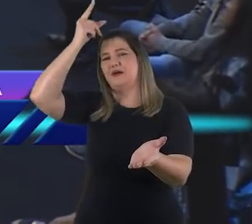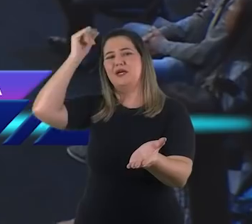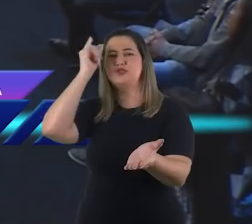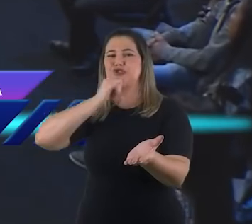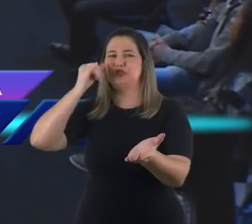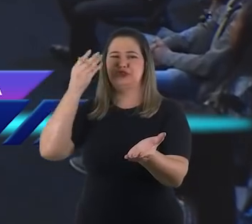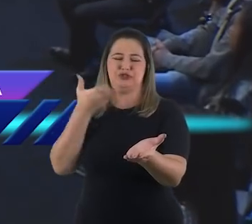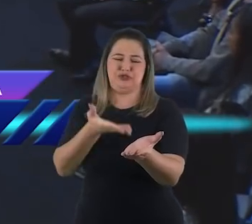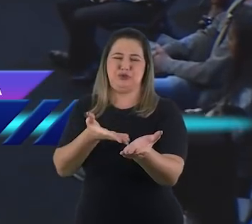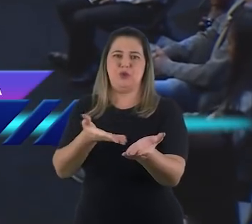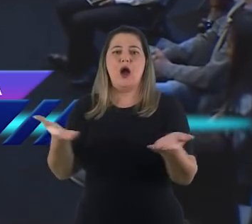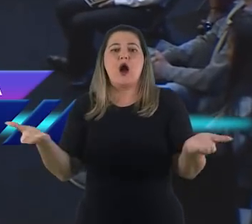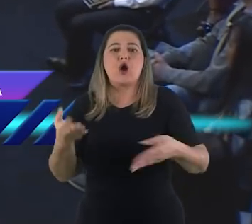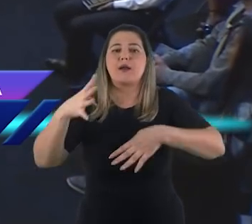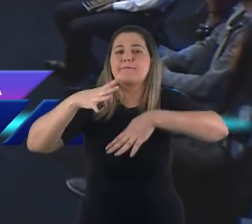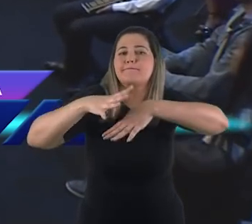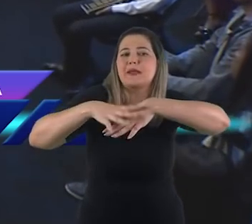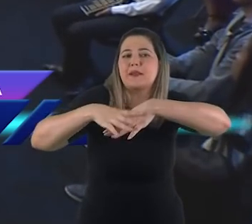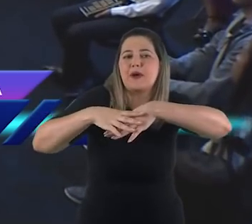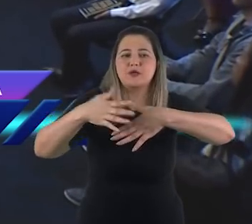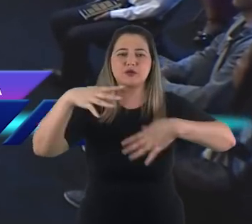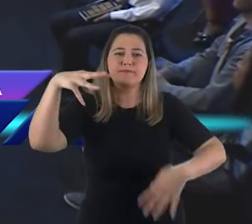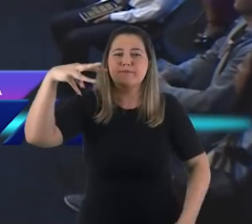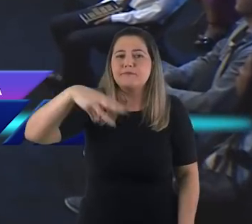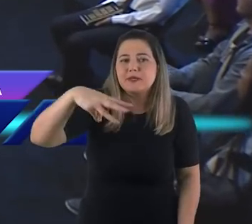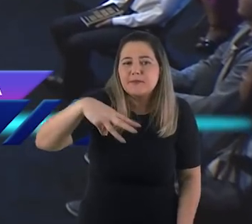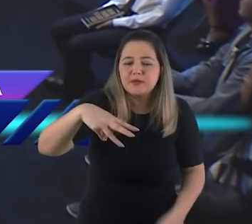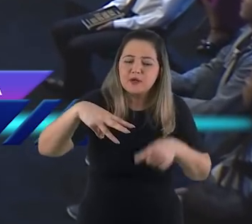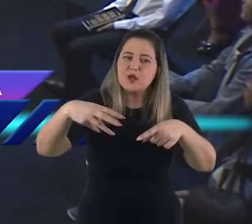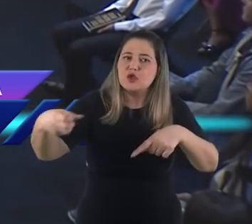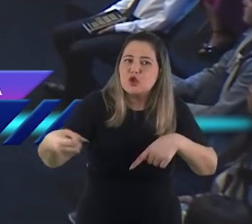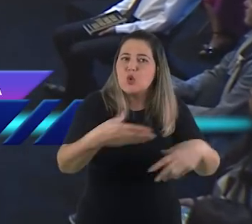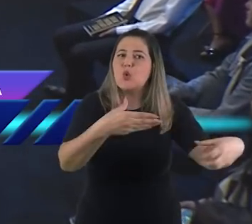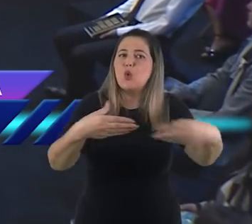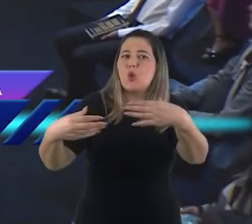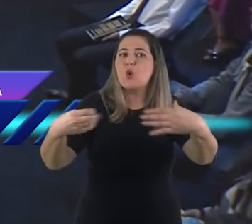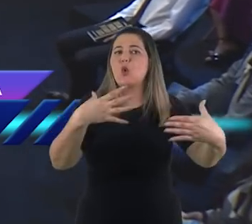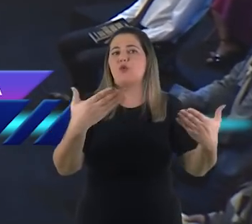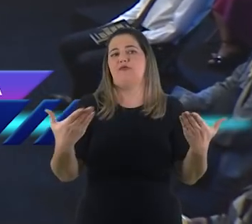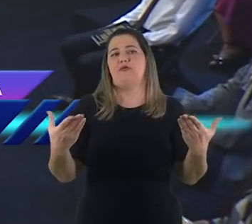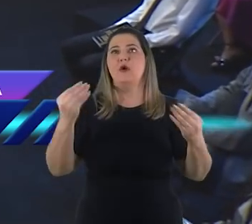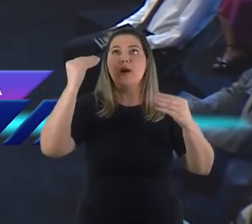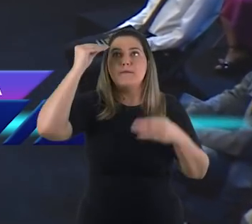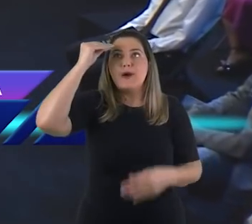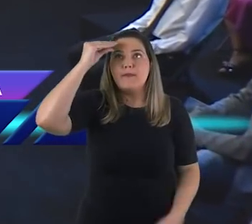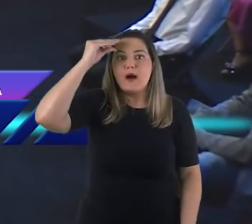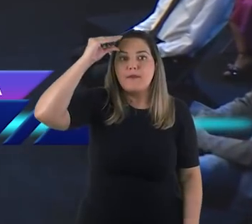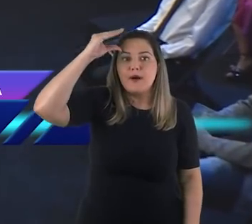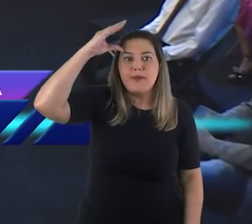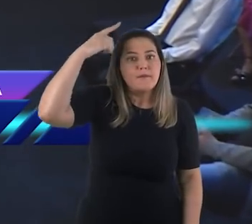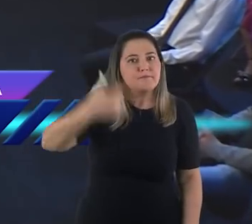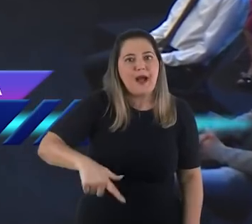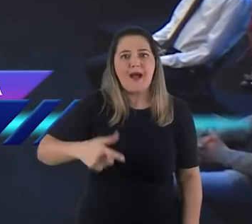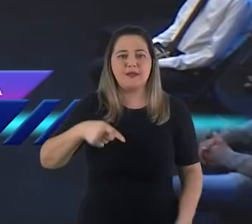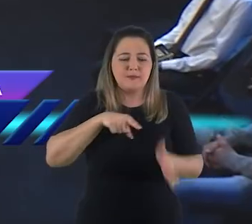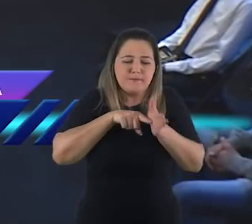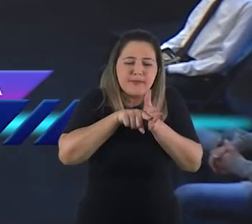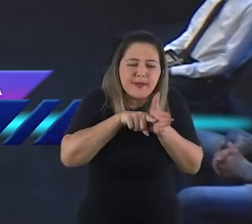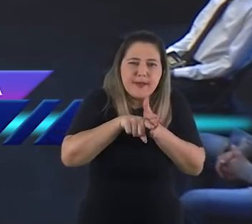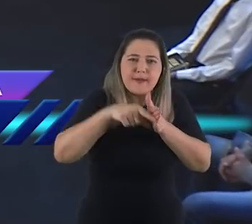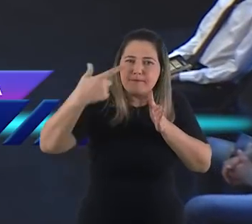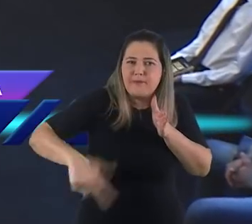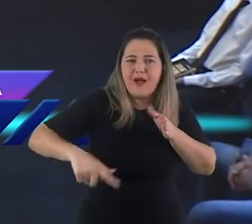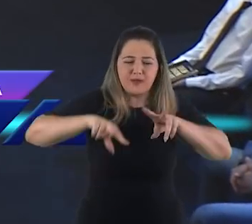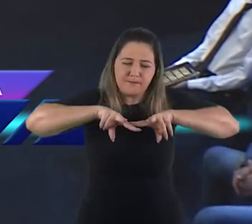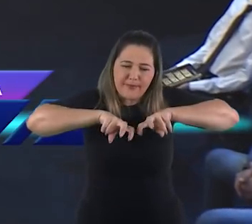não serve mais. Modernizou-se o conhecimento, modernizou-se a forma de ensinar. Houve um